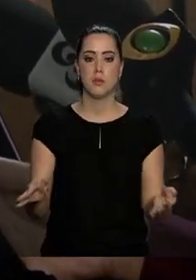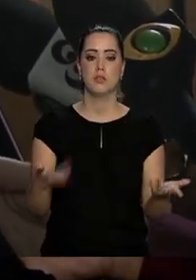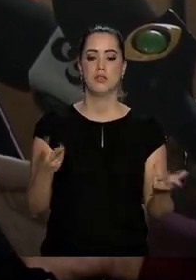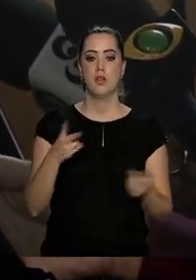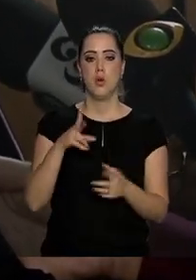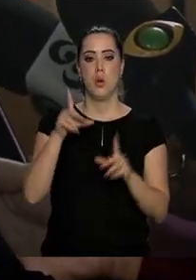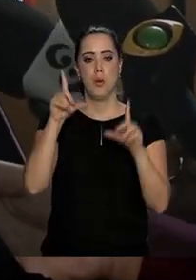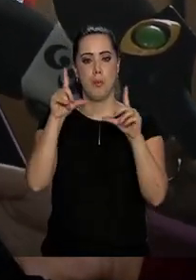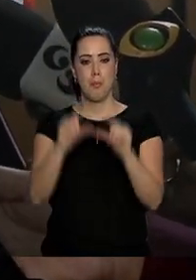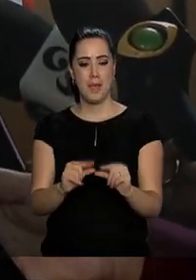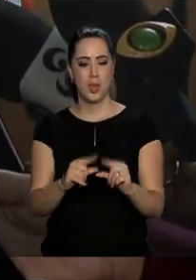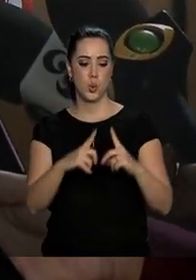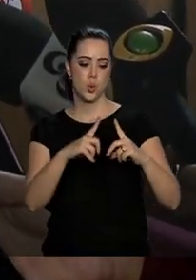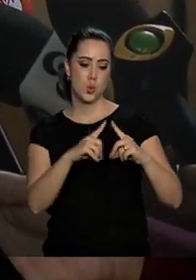- brasília e mais brasil